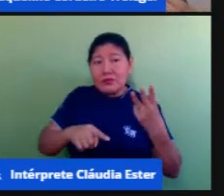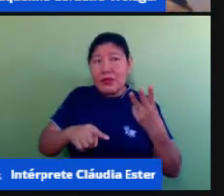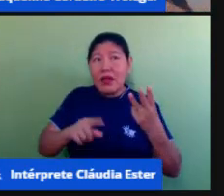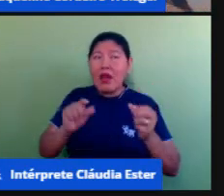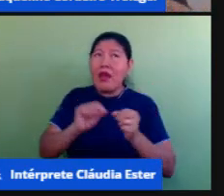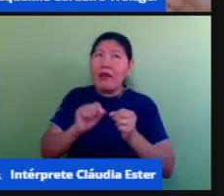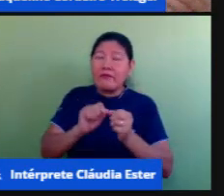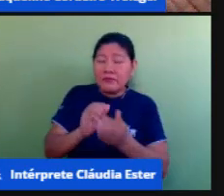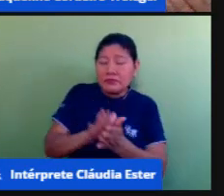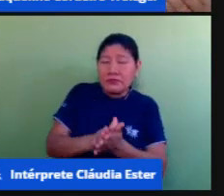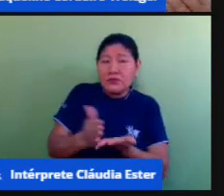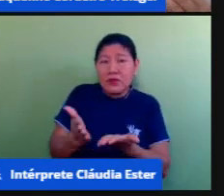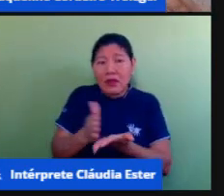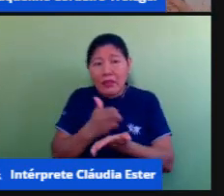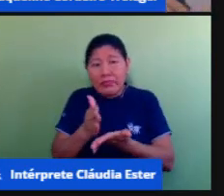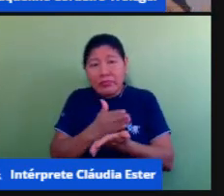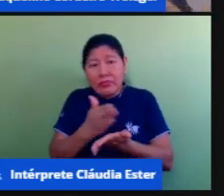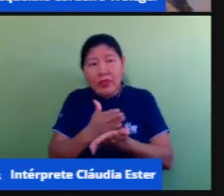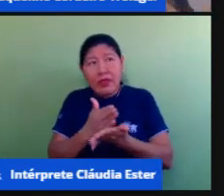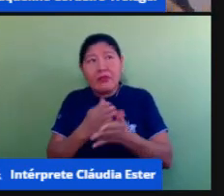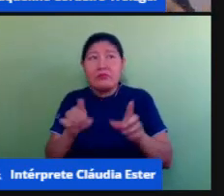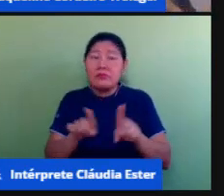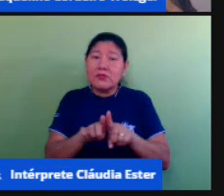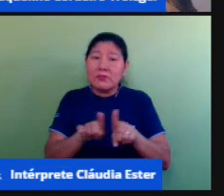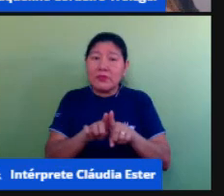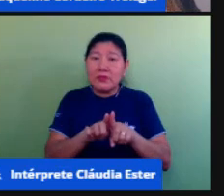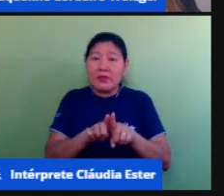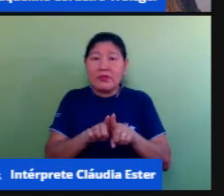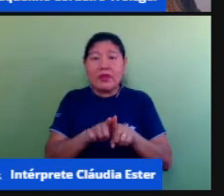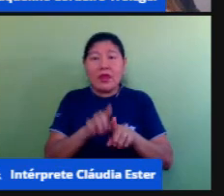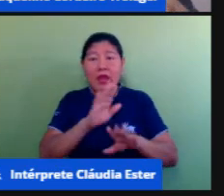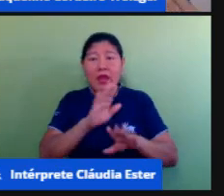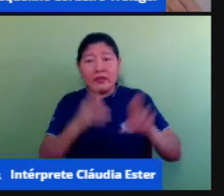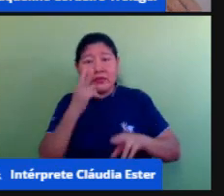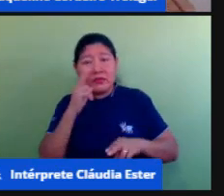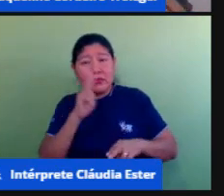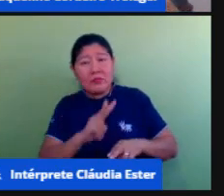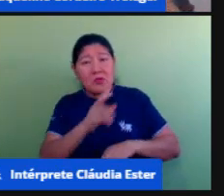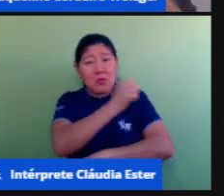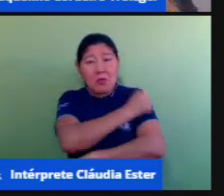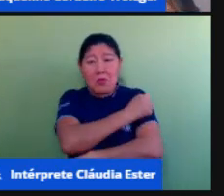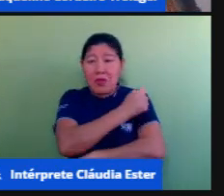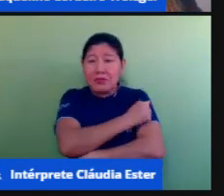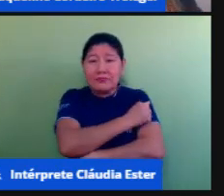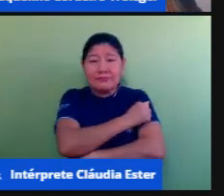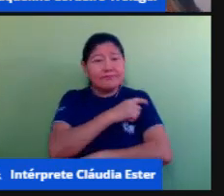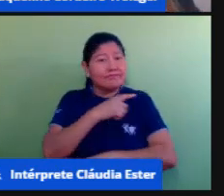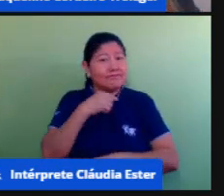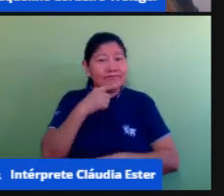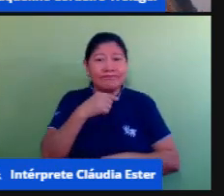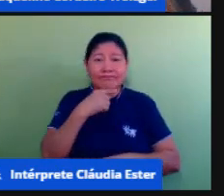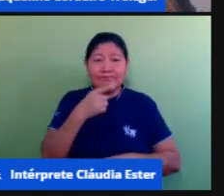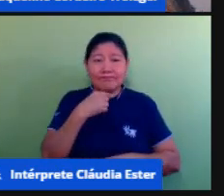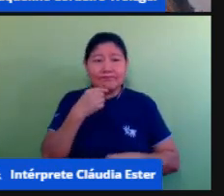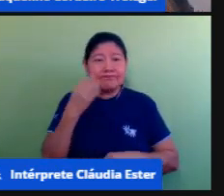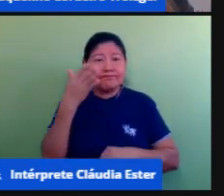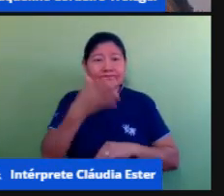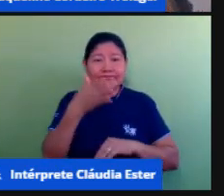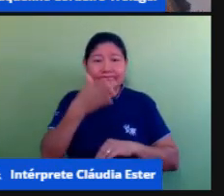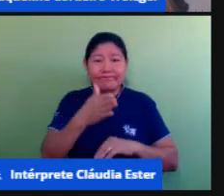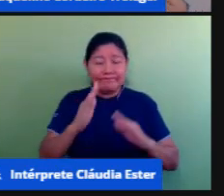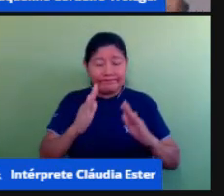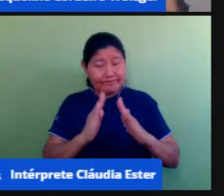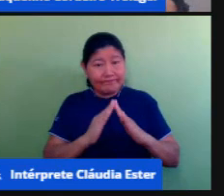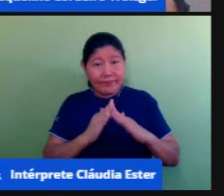como que eu estou acompanhando, porque por mais que o aluno esteja em casa, nós estamos fazendo esse atendimento remoto com